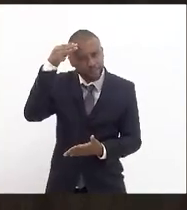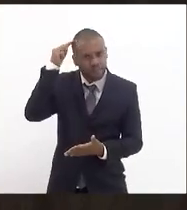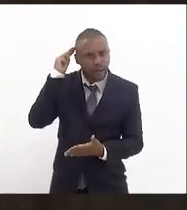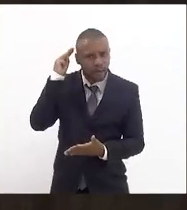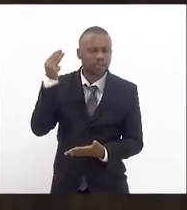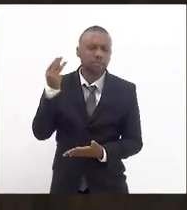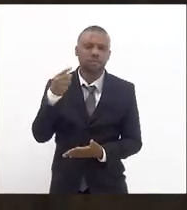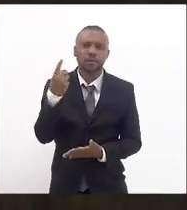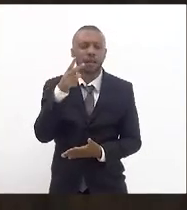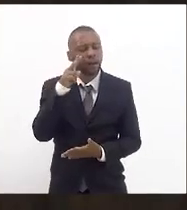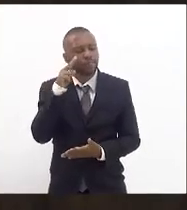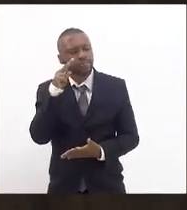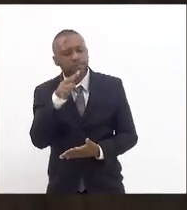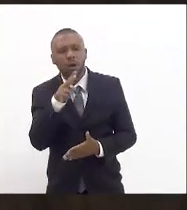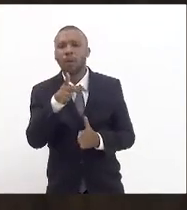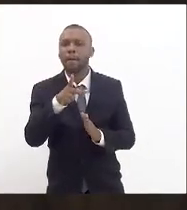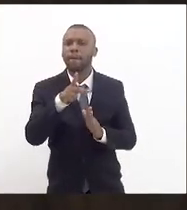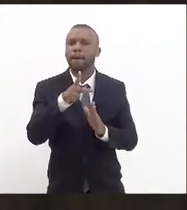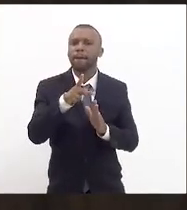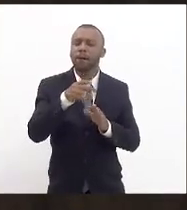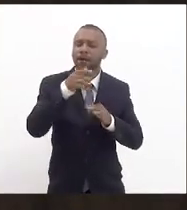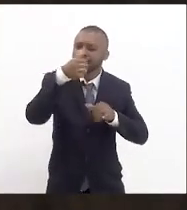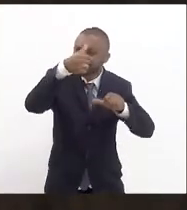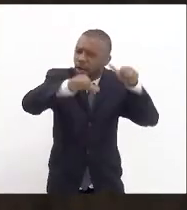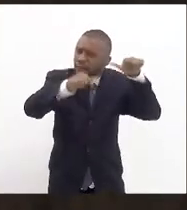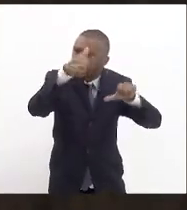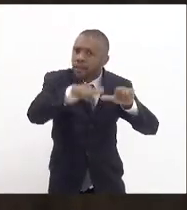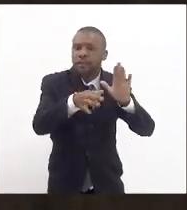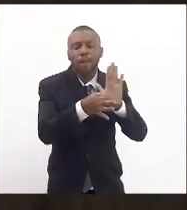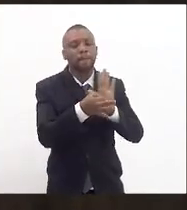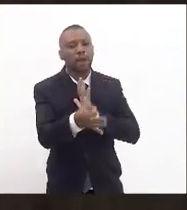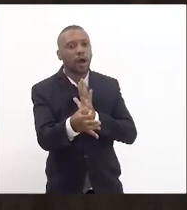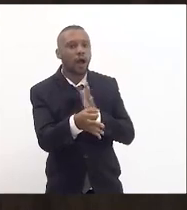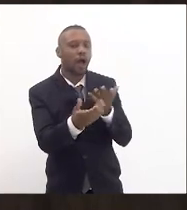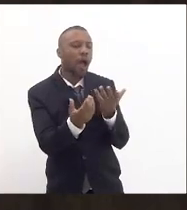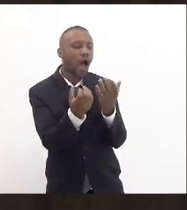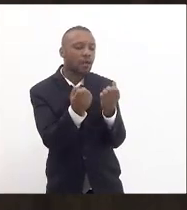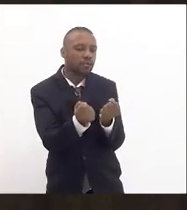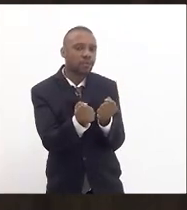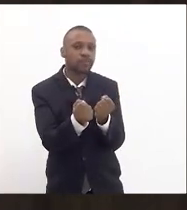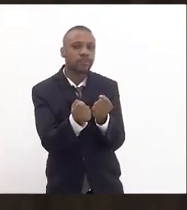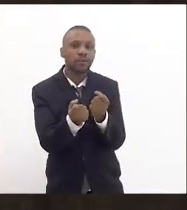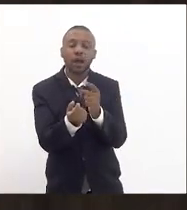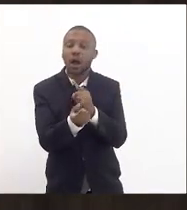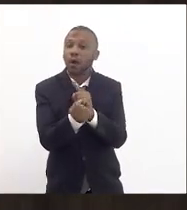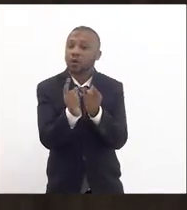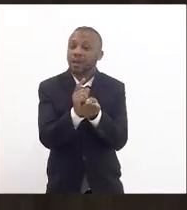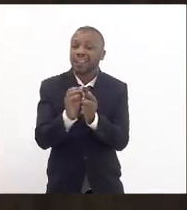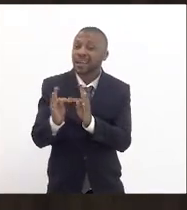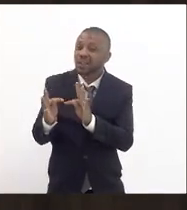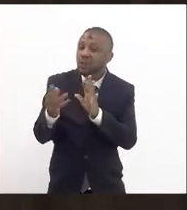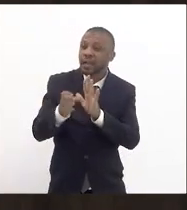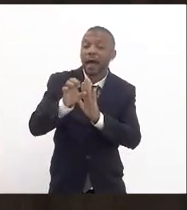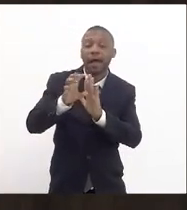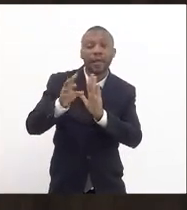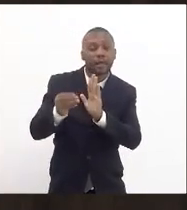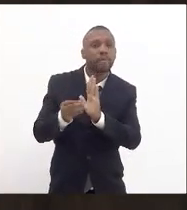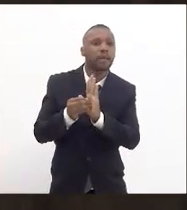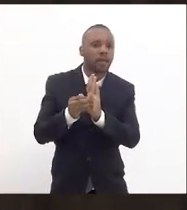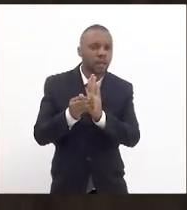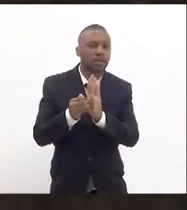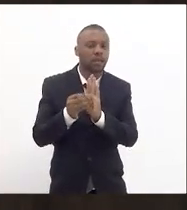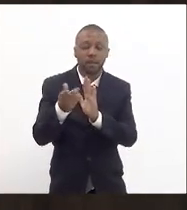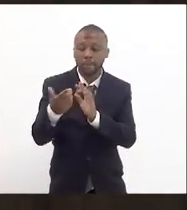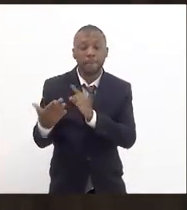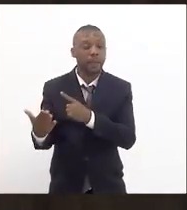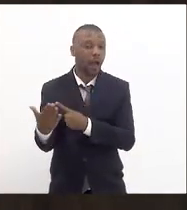que reconsiderou seu parecer e deu parecer contrário a todas as emendas. Apenas dizer